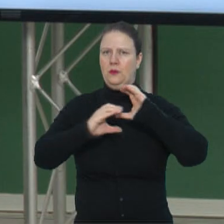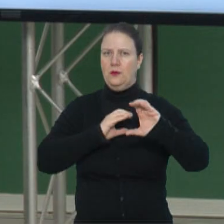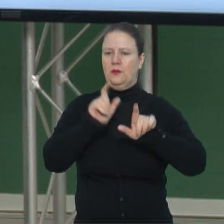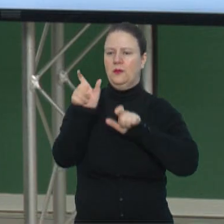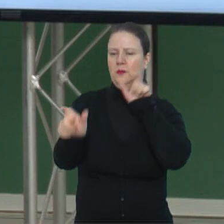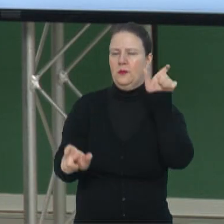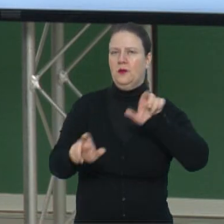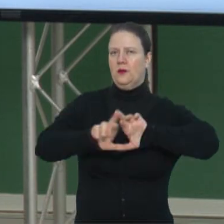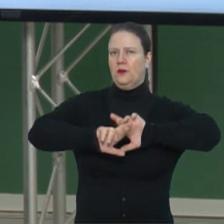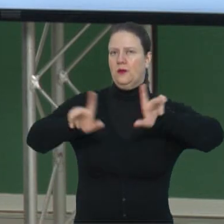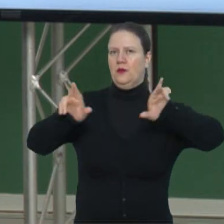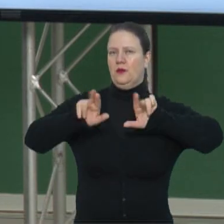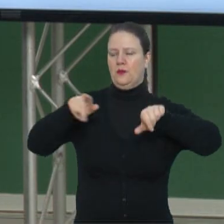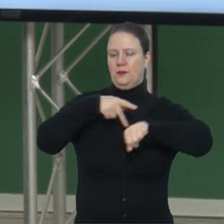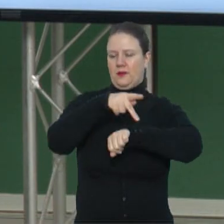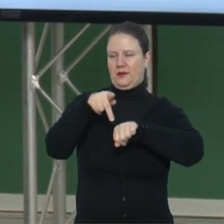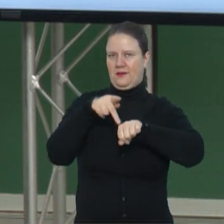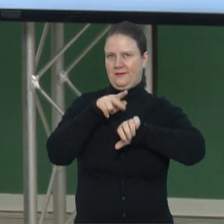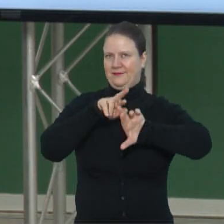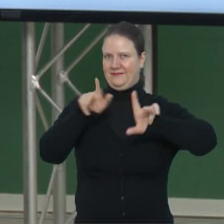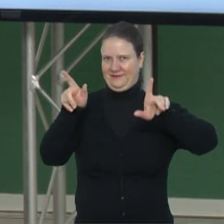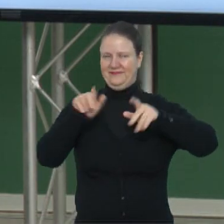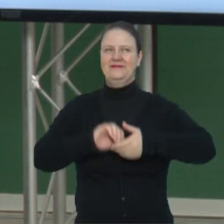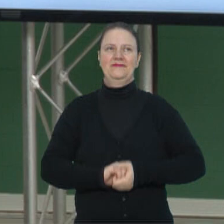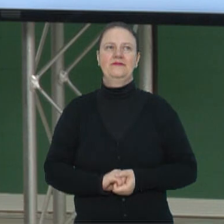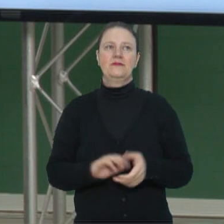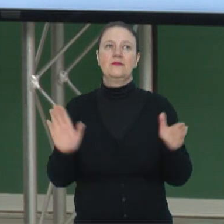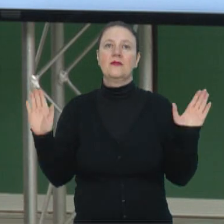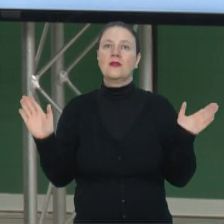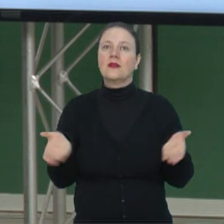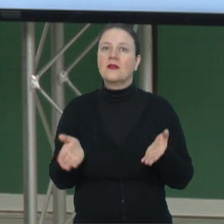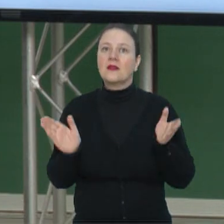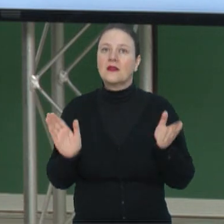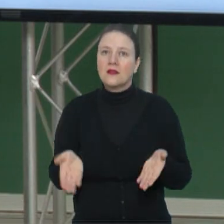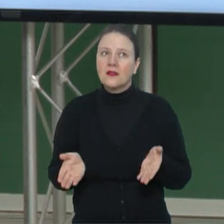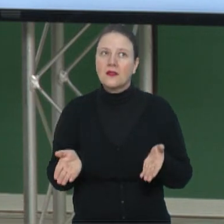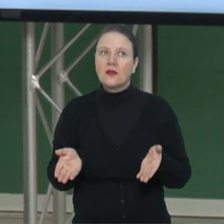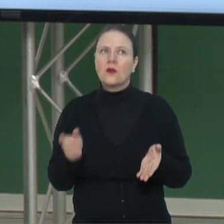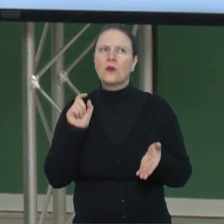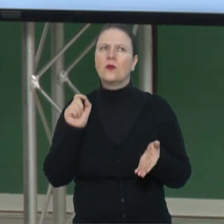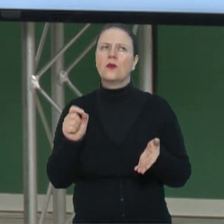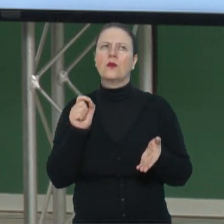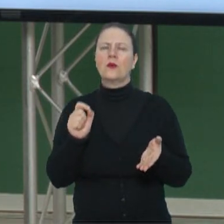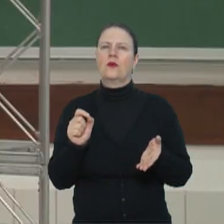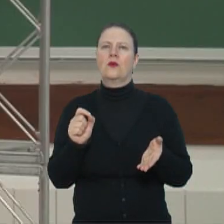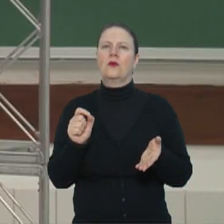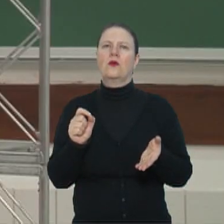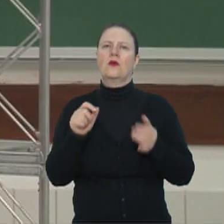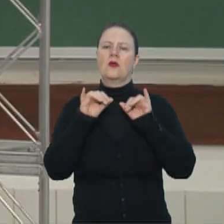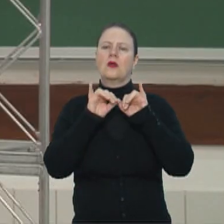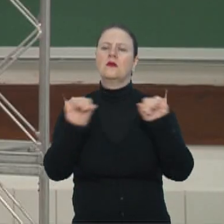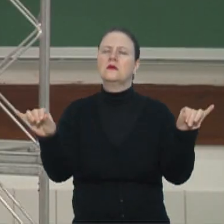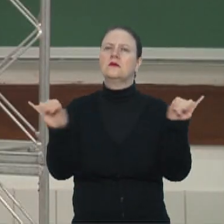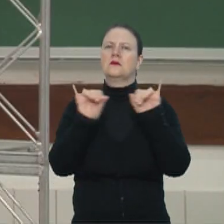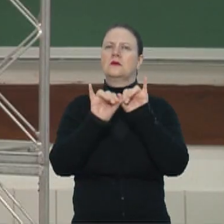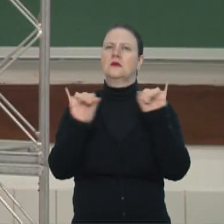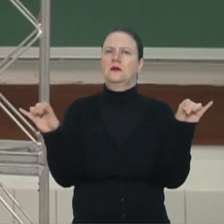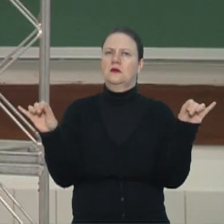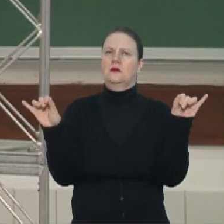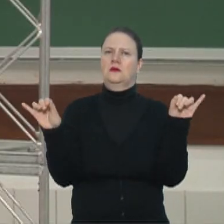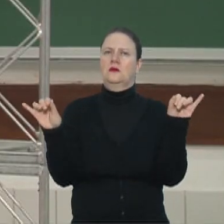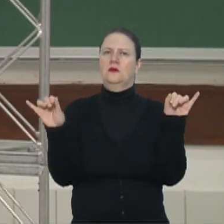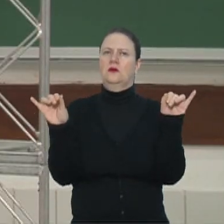países. E agora nós vamos falar sobre advertisement, sobre anúncio